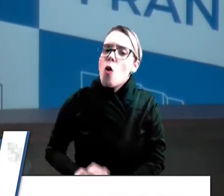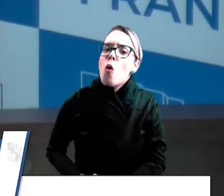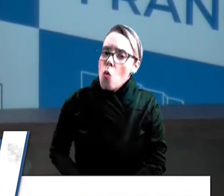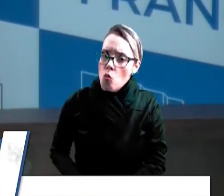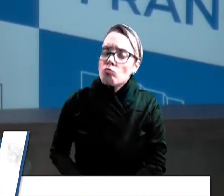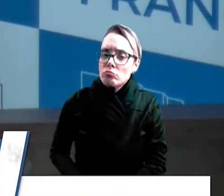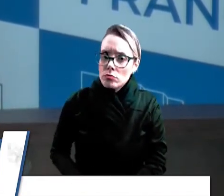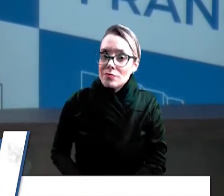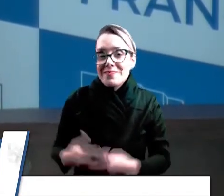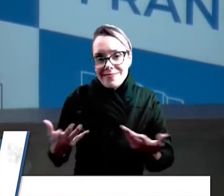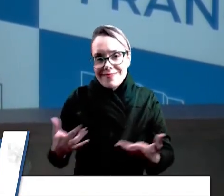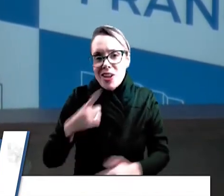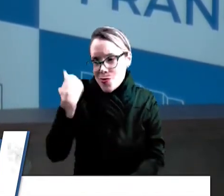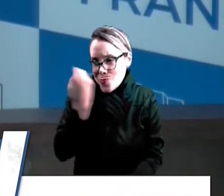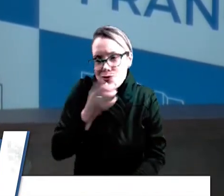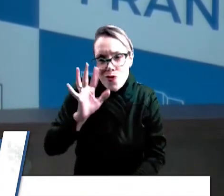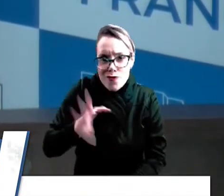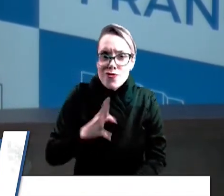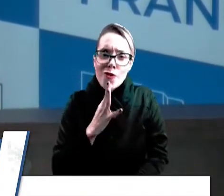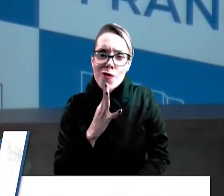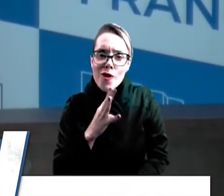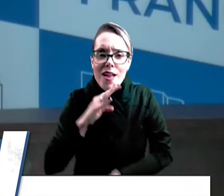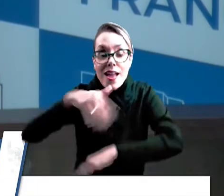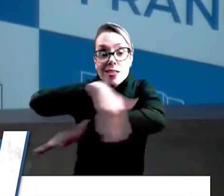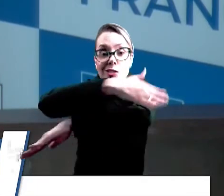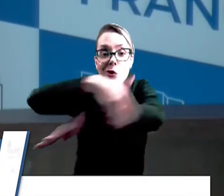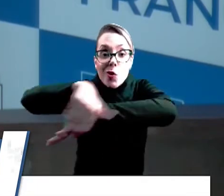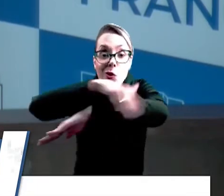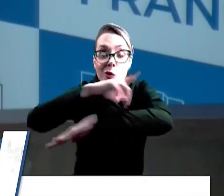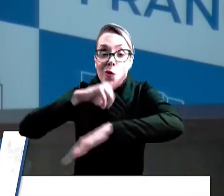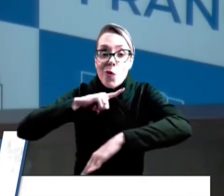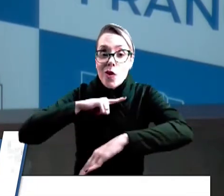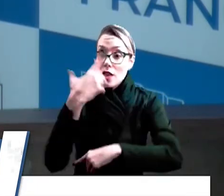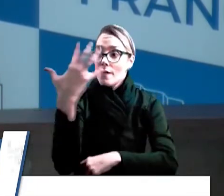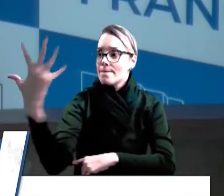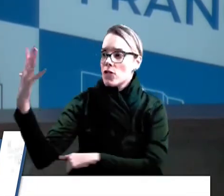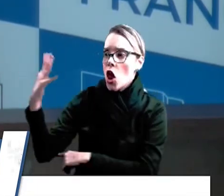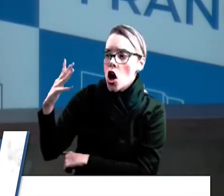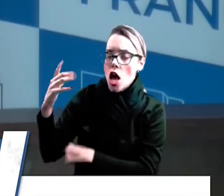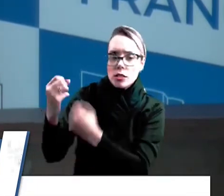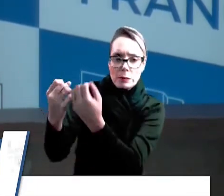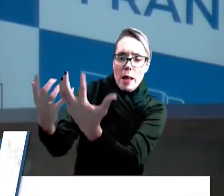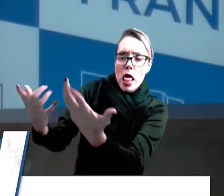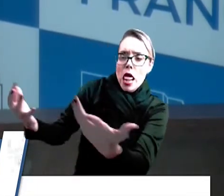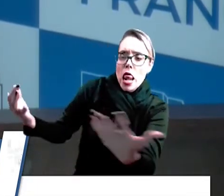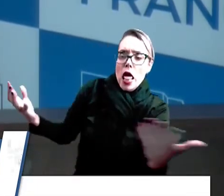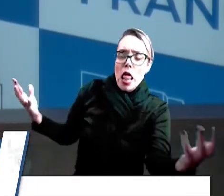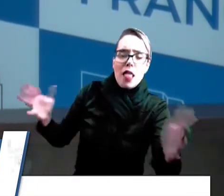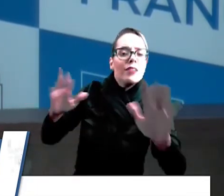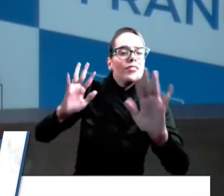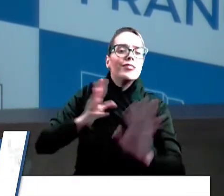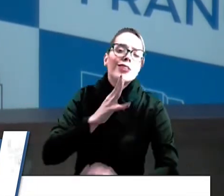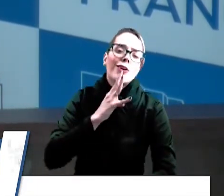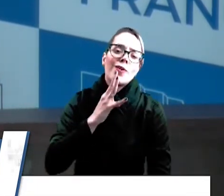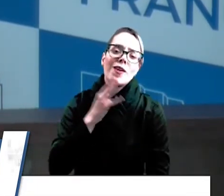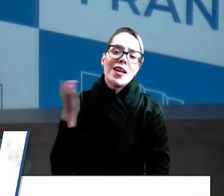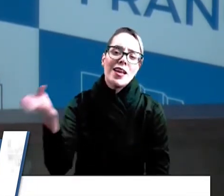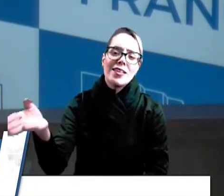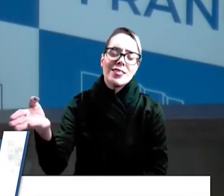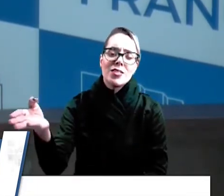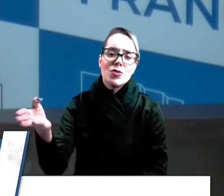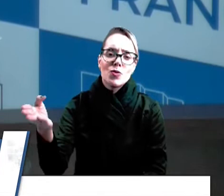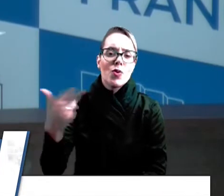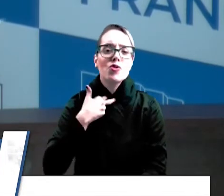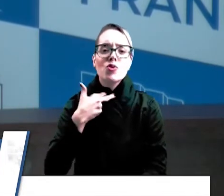ter estrada. Isso aí está tudo errado. Então, a gente já fez vários requerimentos. Nós tivemos lá no Hospital do Ema essa semana.